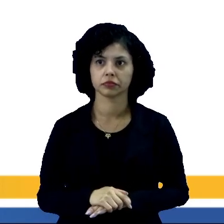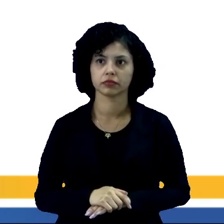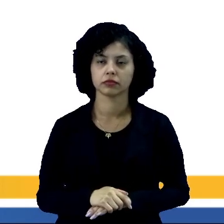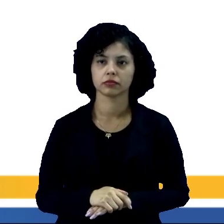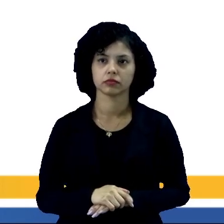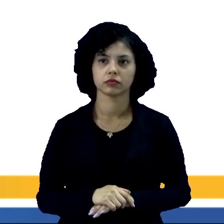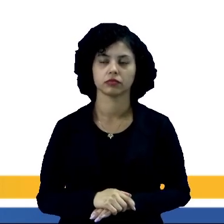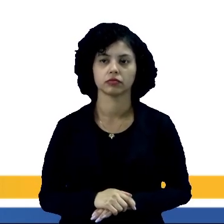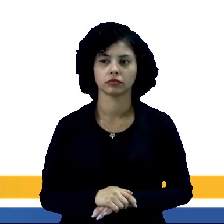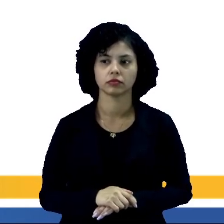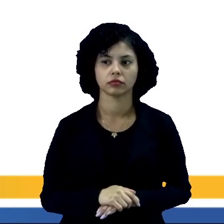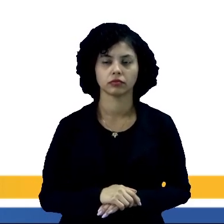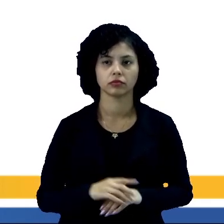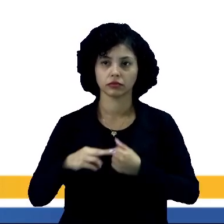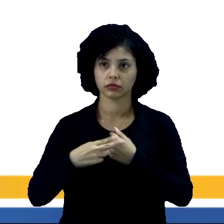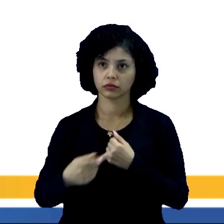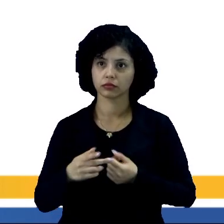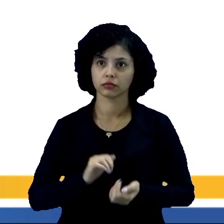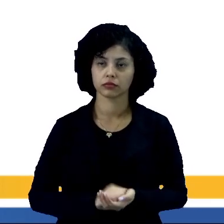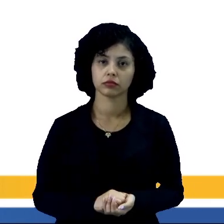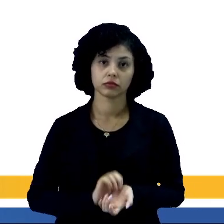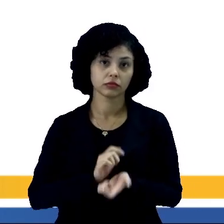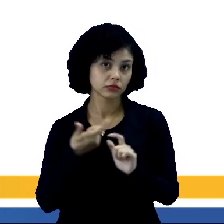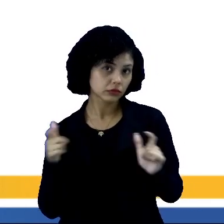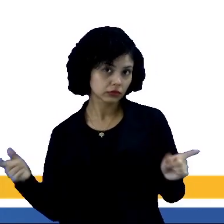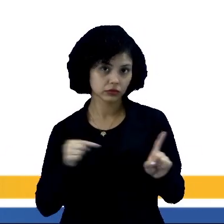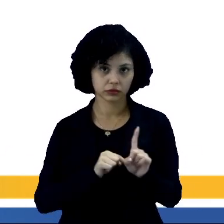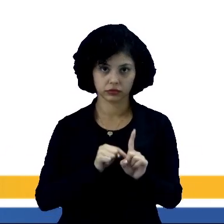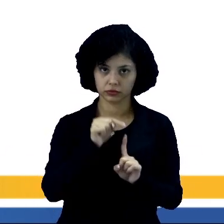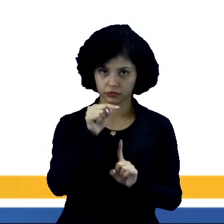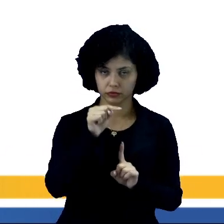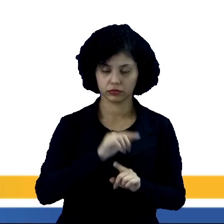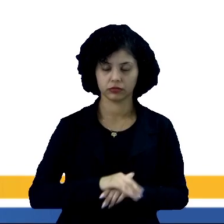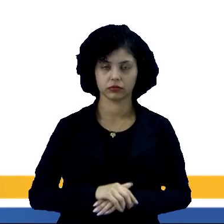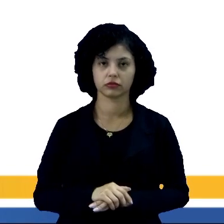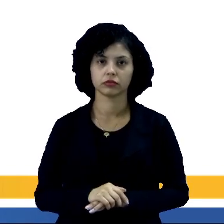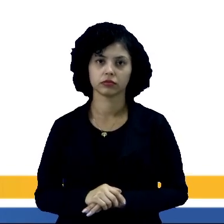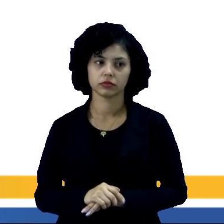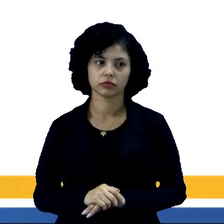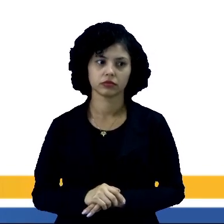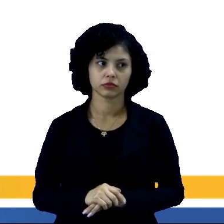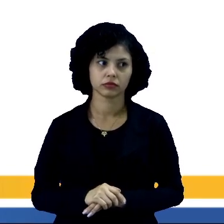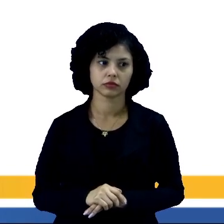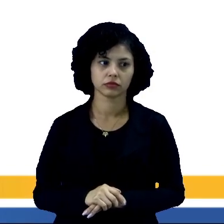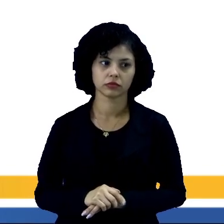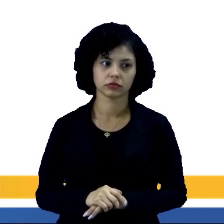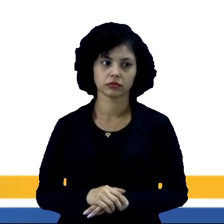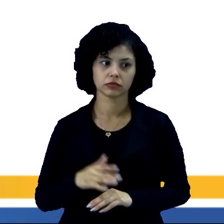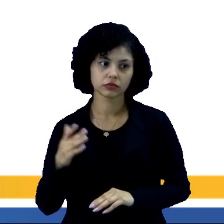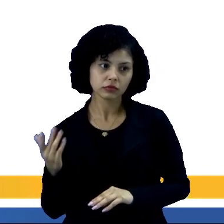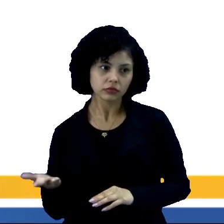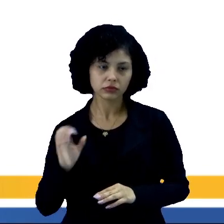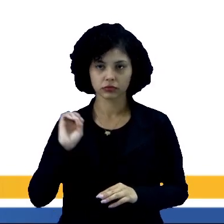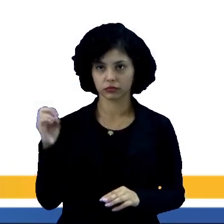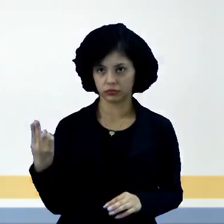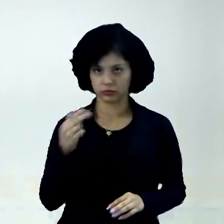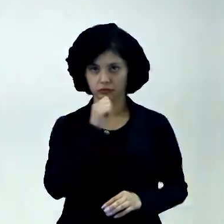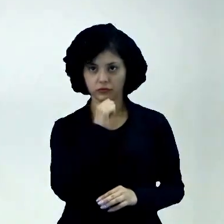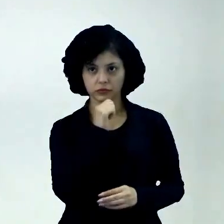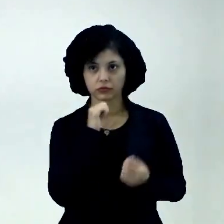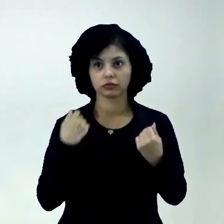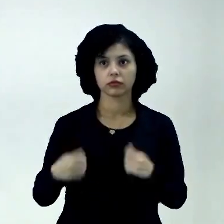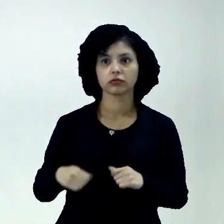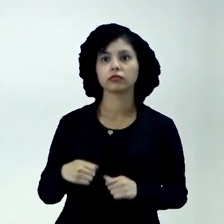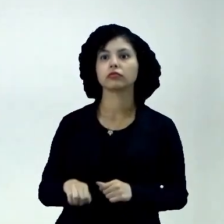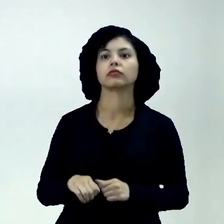colapso vai ter como consequência um aumento muito grande de temperatura. Ou seja, a